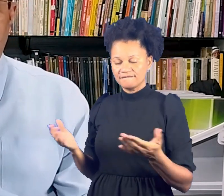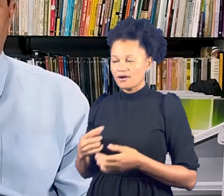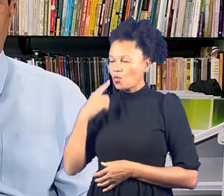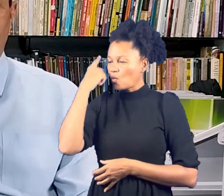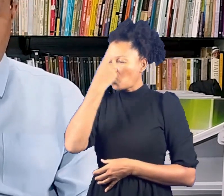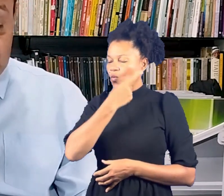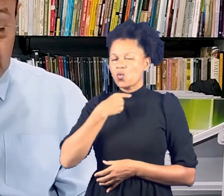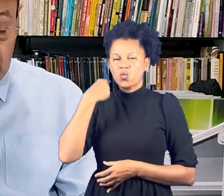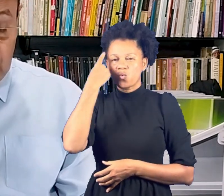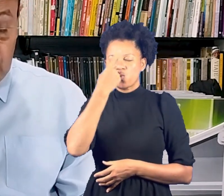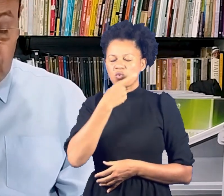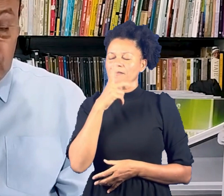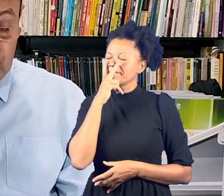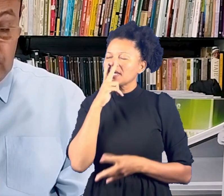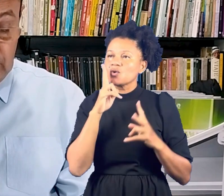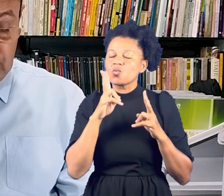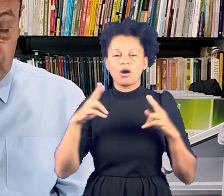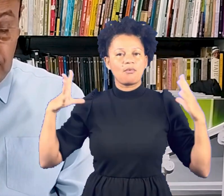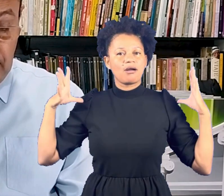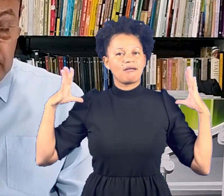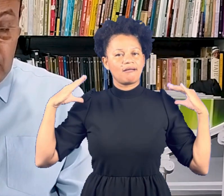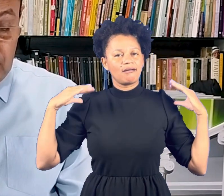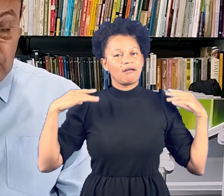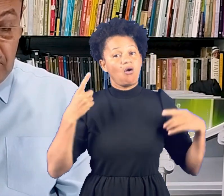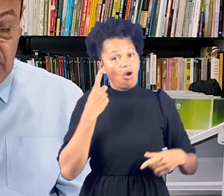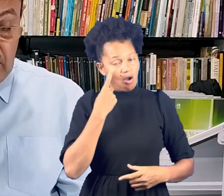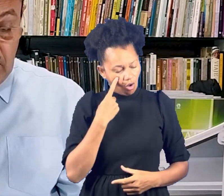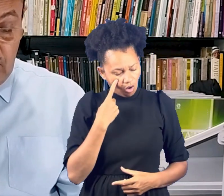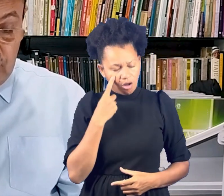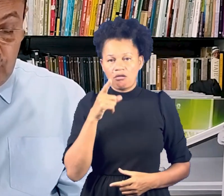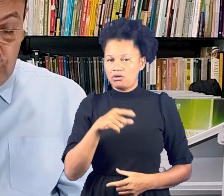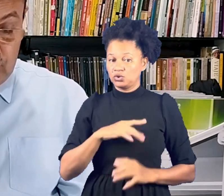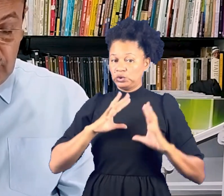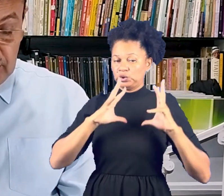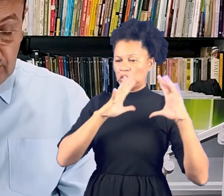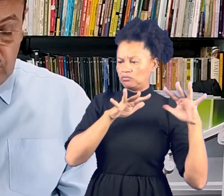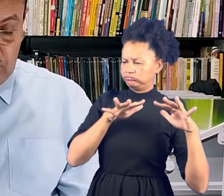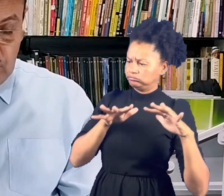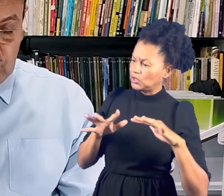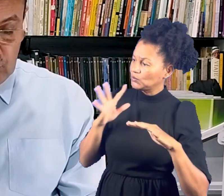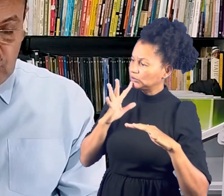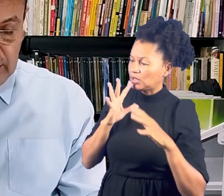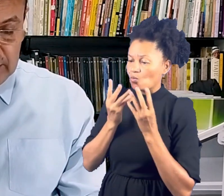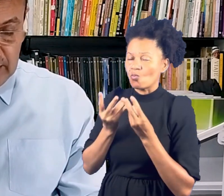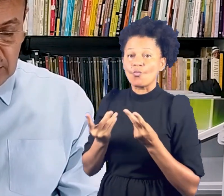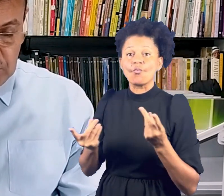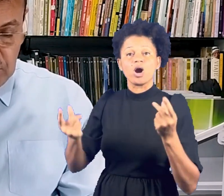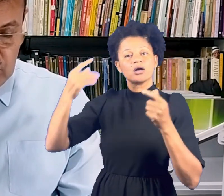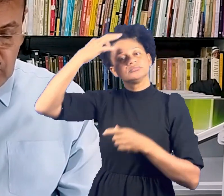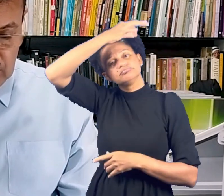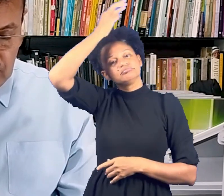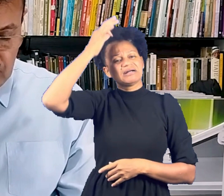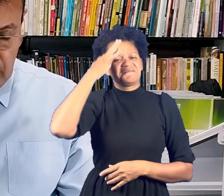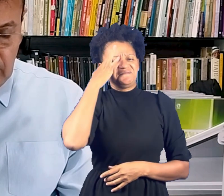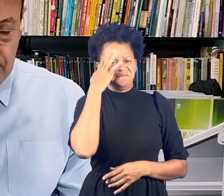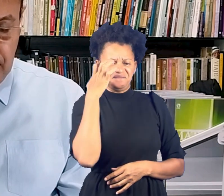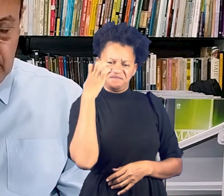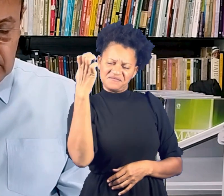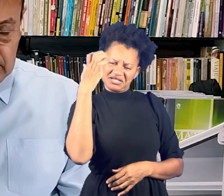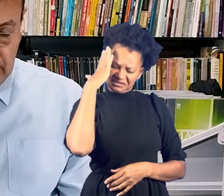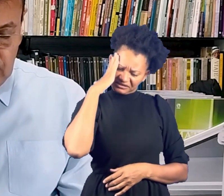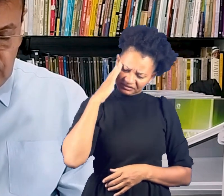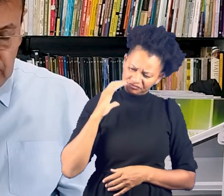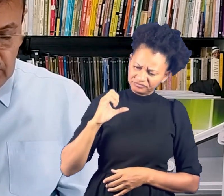ele e o seu rosto estava como o rosto de anjo. Então, veja bem, foi conhecido por suas qualidades espirituais de